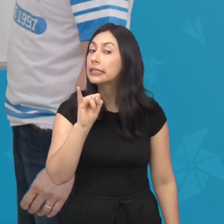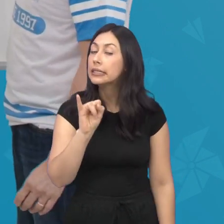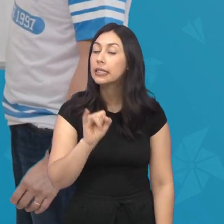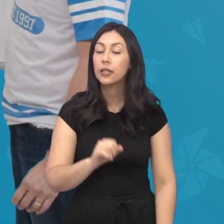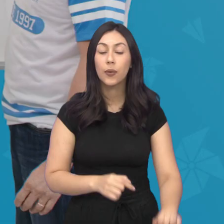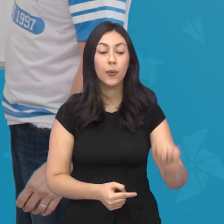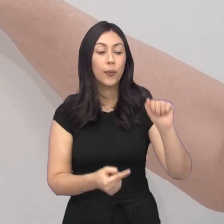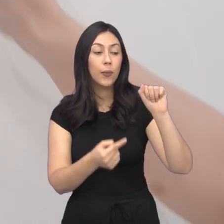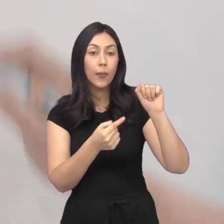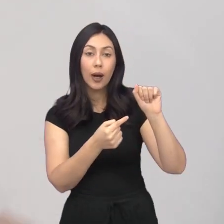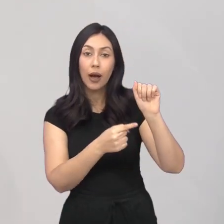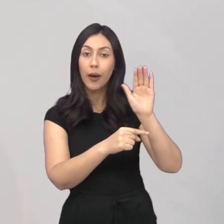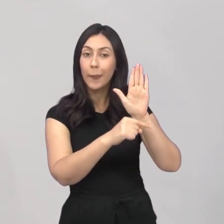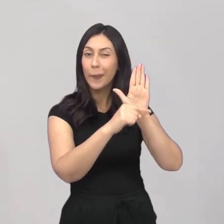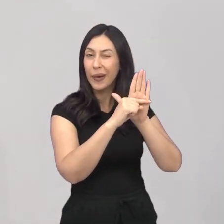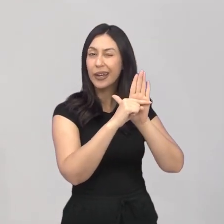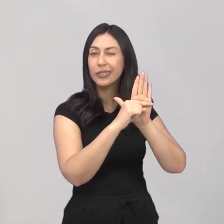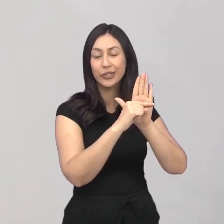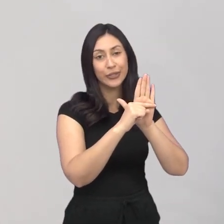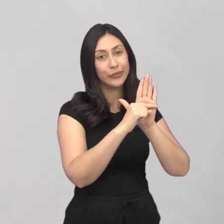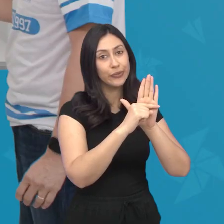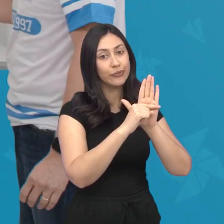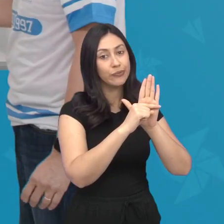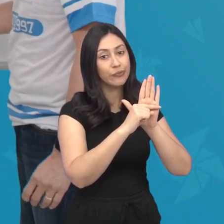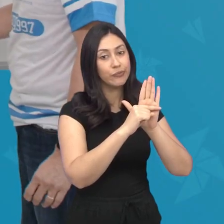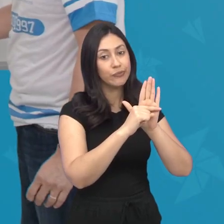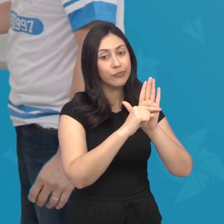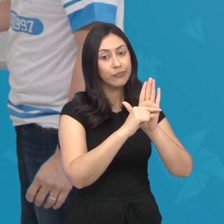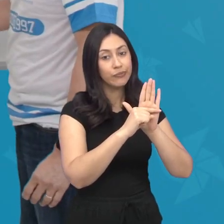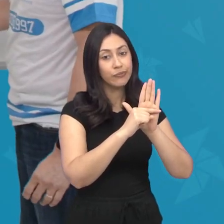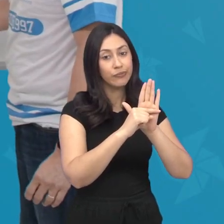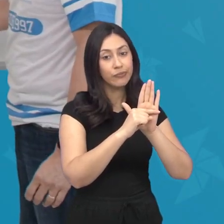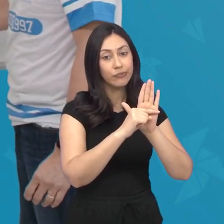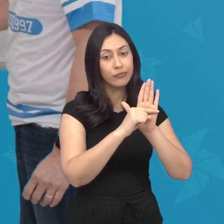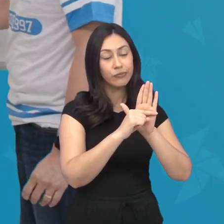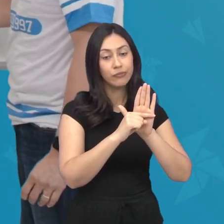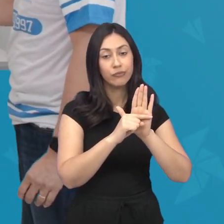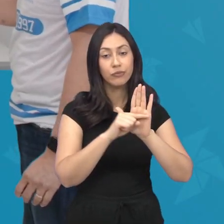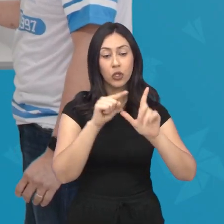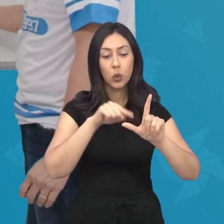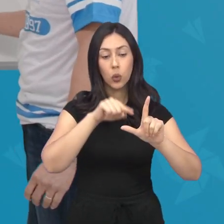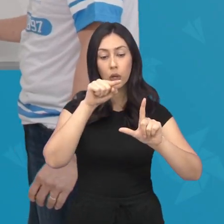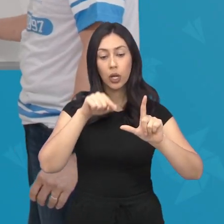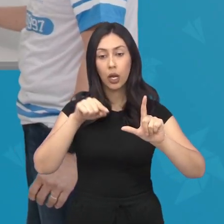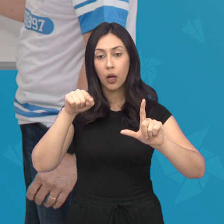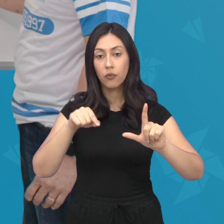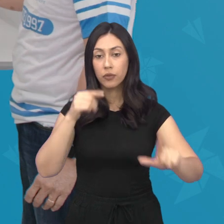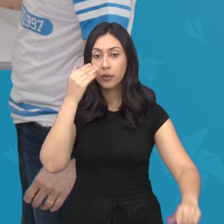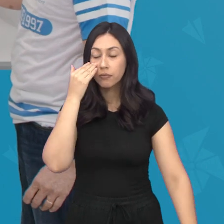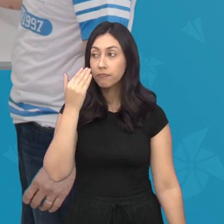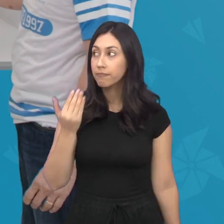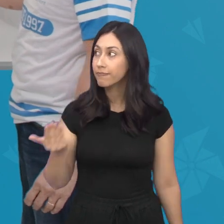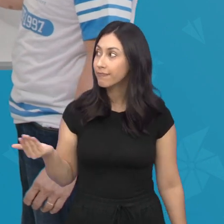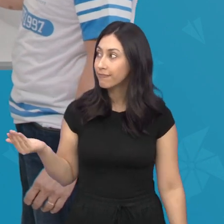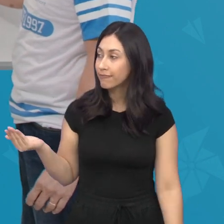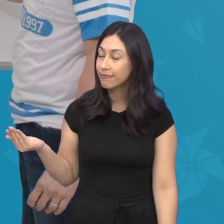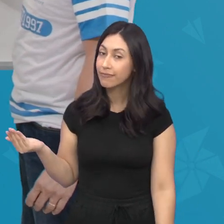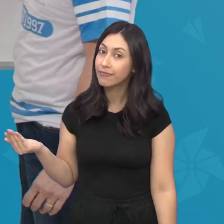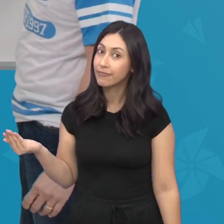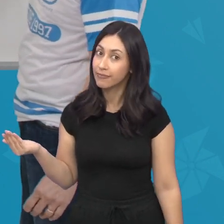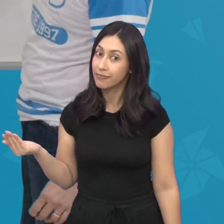A fosse menor do que zero, você teria, por exemplo, uma função, uma parábola